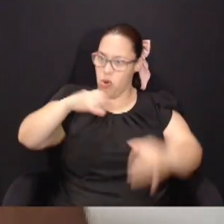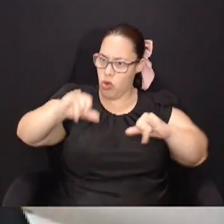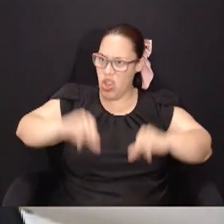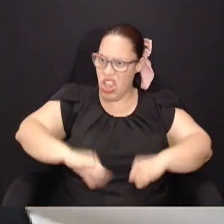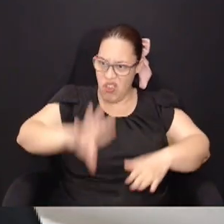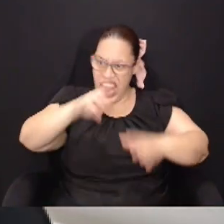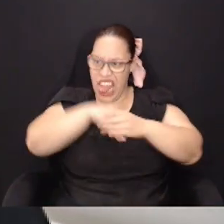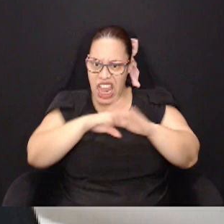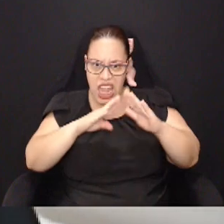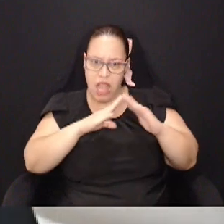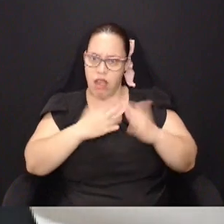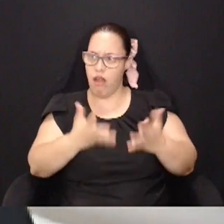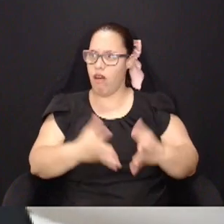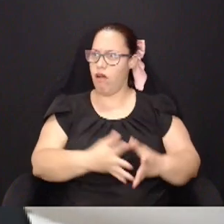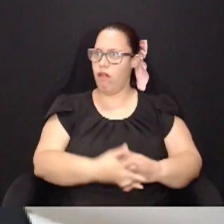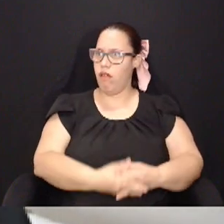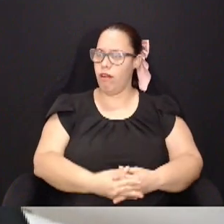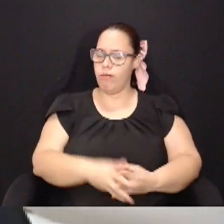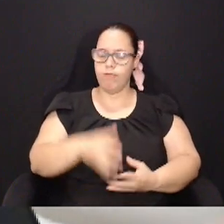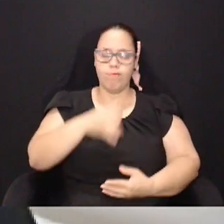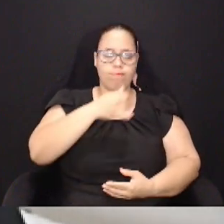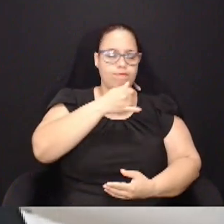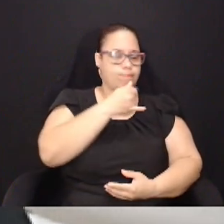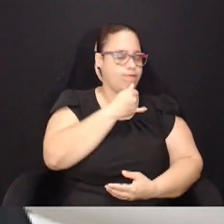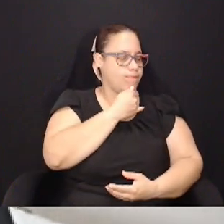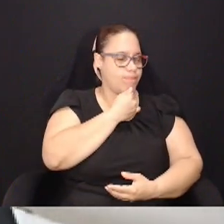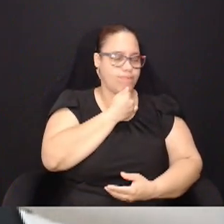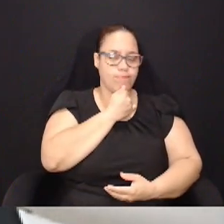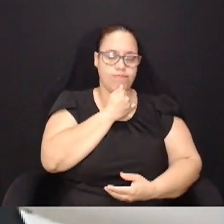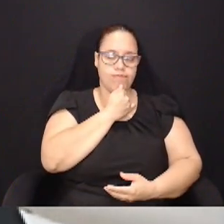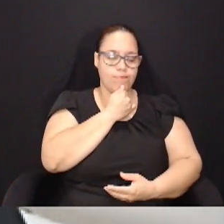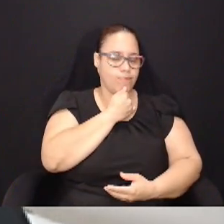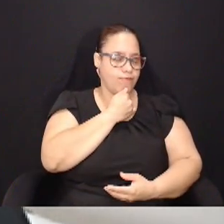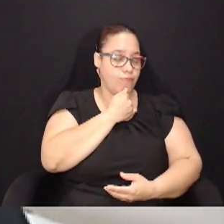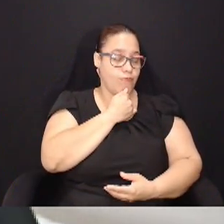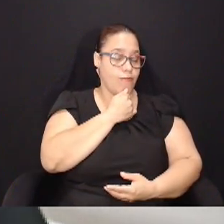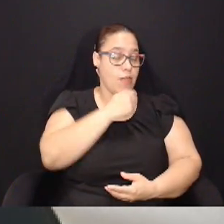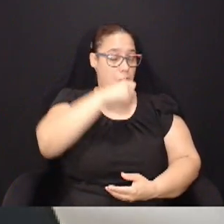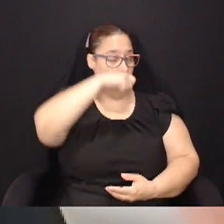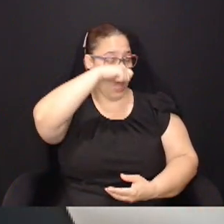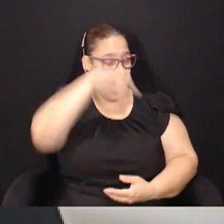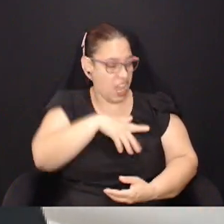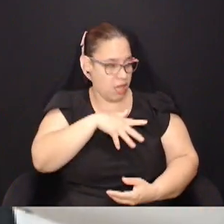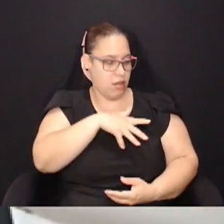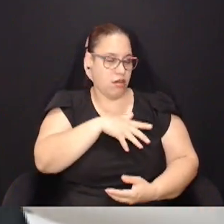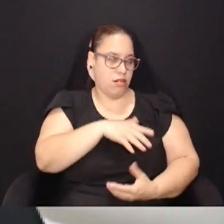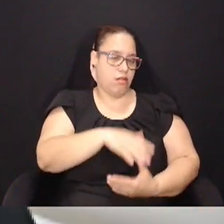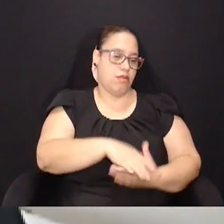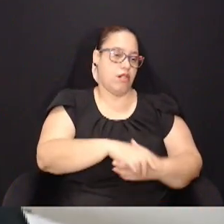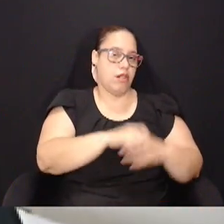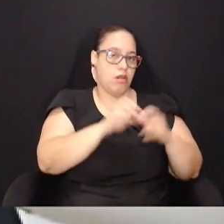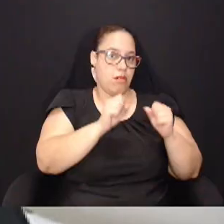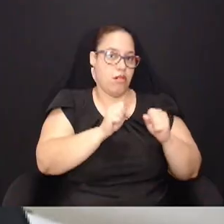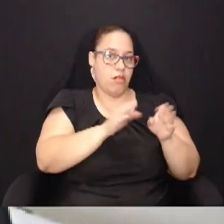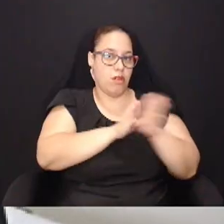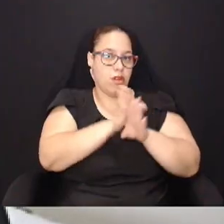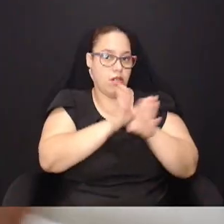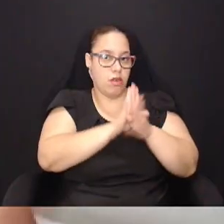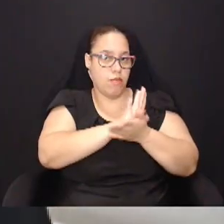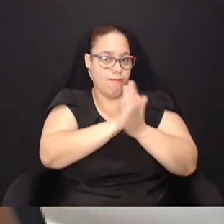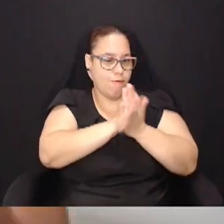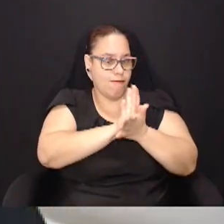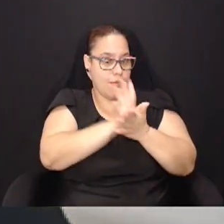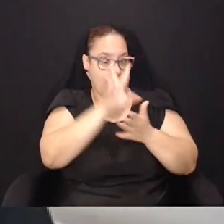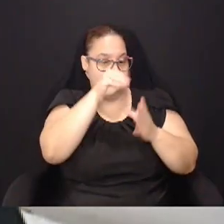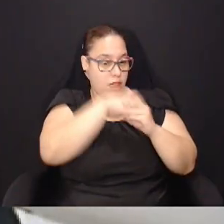porque, infelizmente, né, o abusador, aquele que pode destruir a tua vida, pode estar dentro de casa. Pode ser um